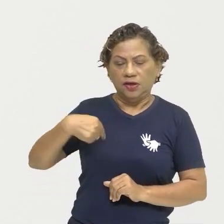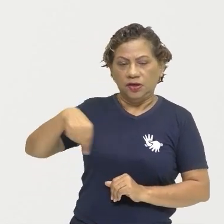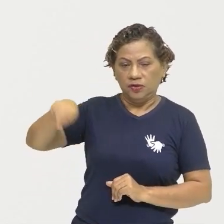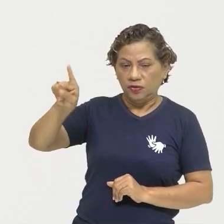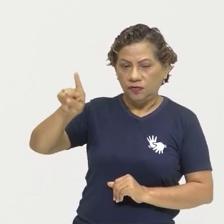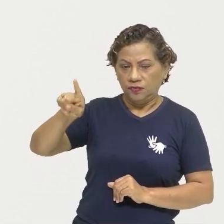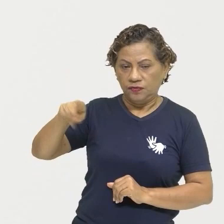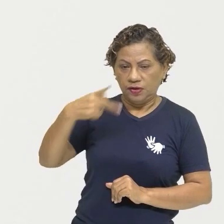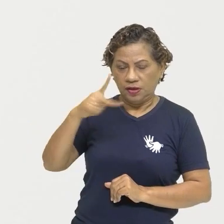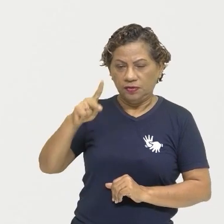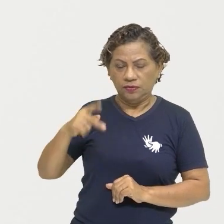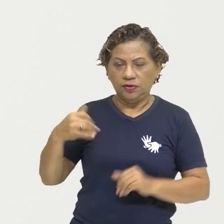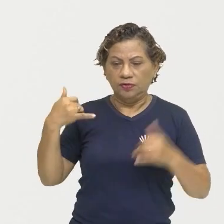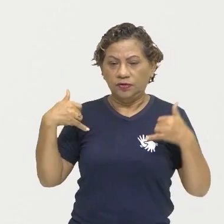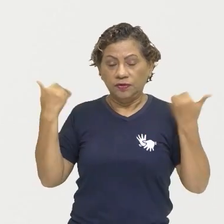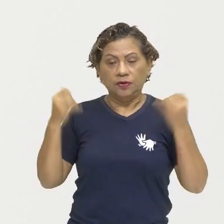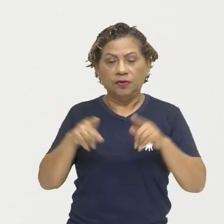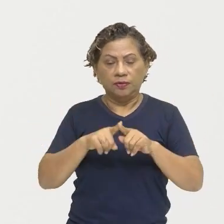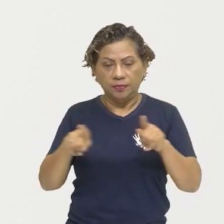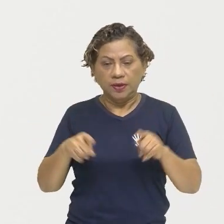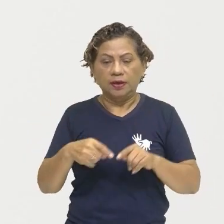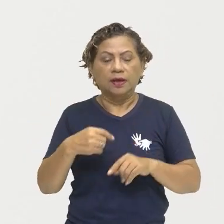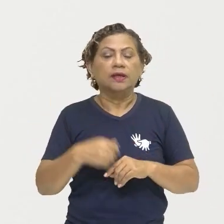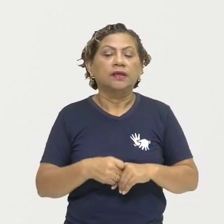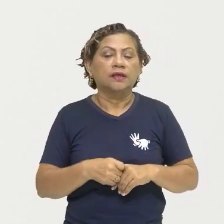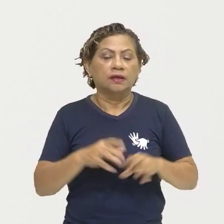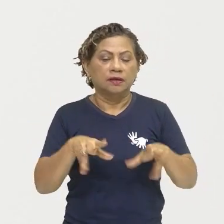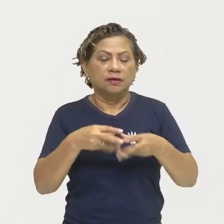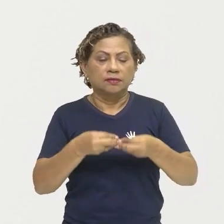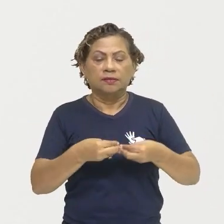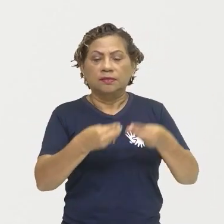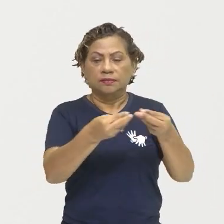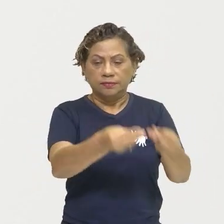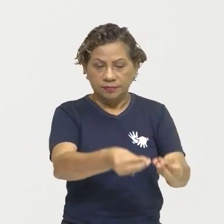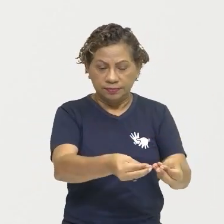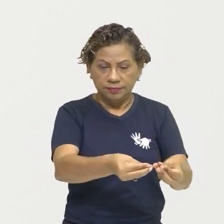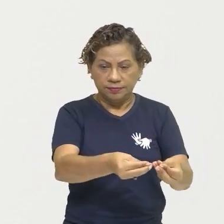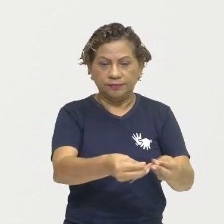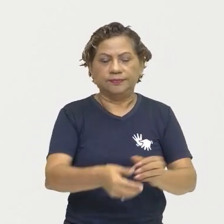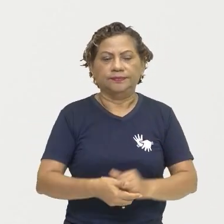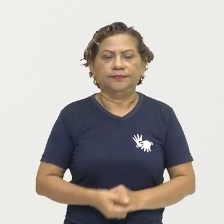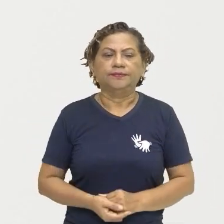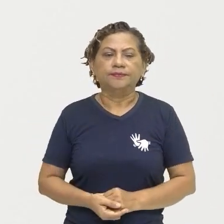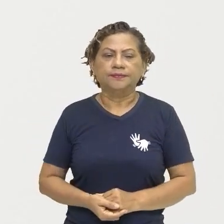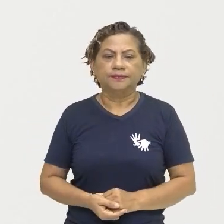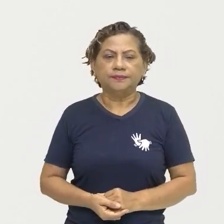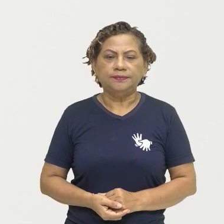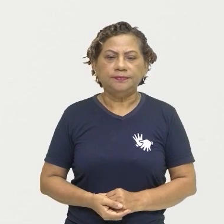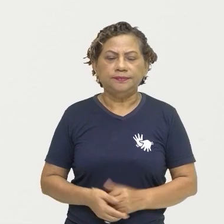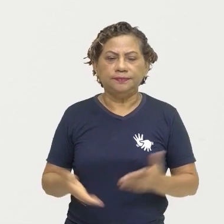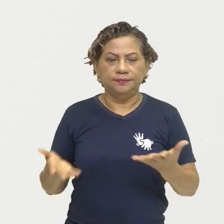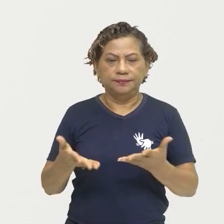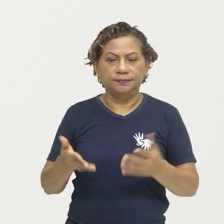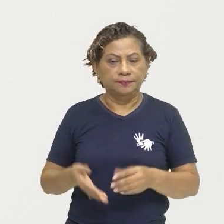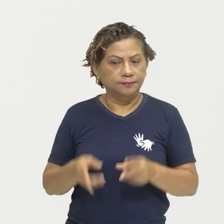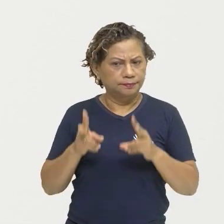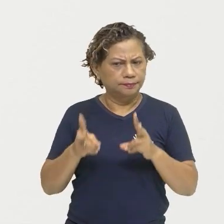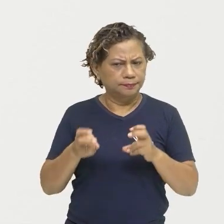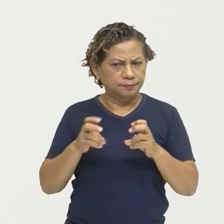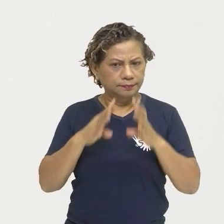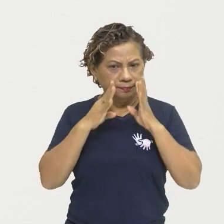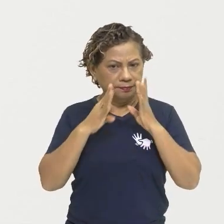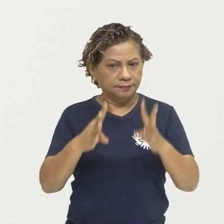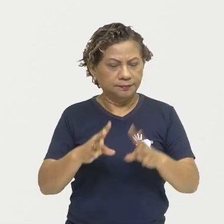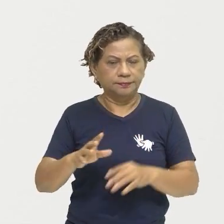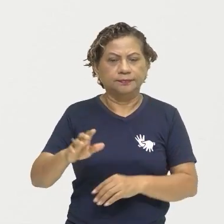situação. Seguindo. Separam-se por vírgula as orações coordenadas sindéticas aditivas. Olha, professora,